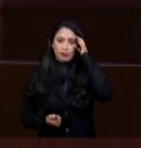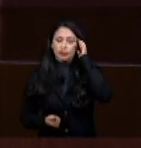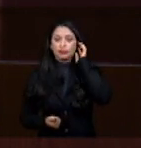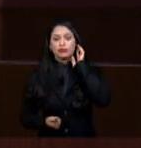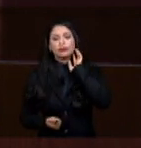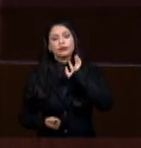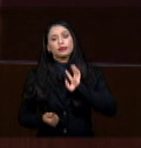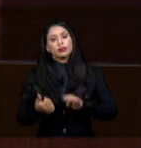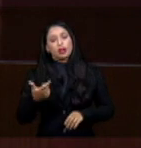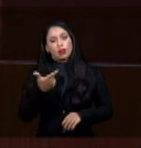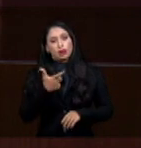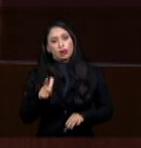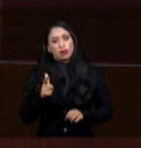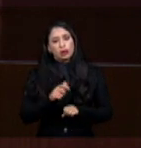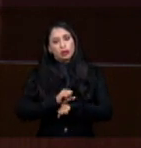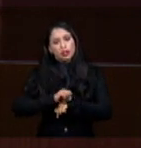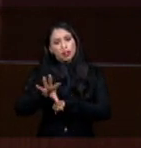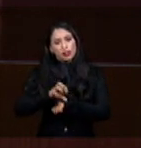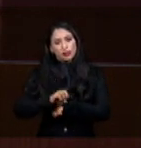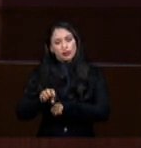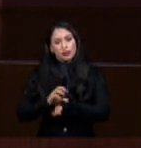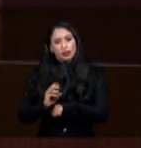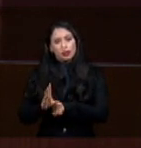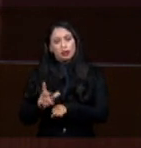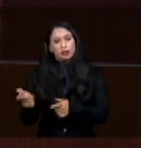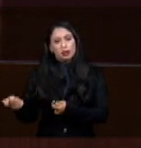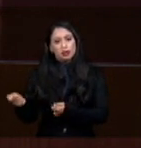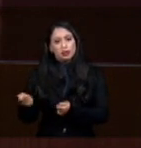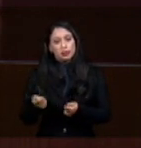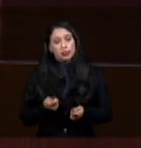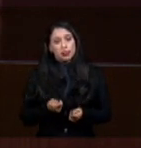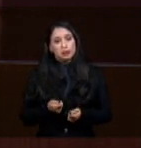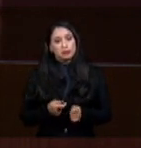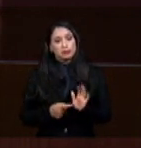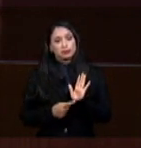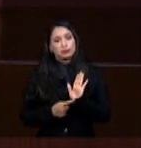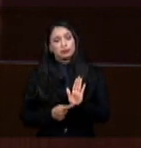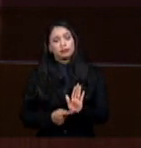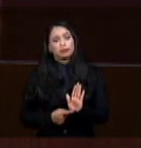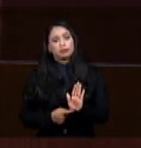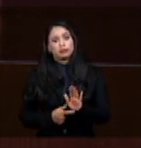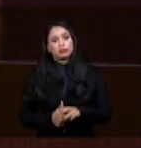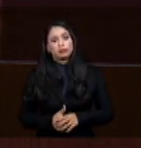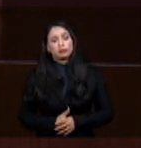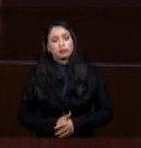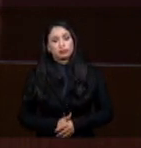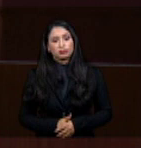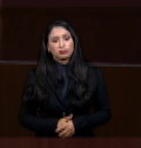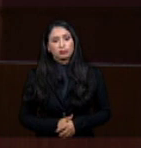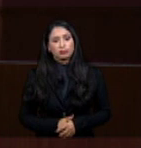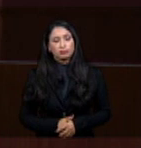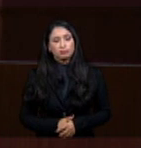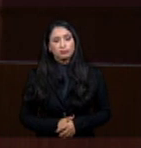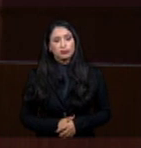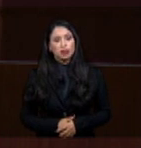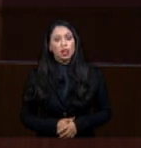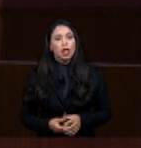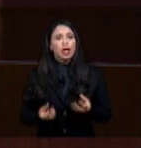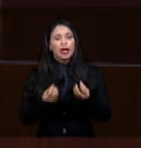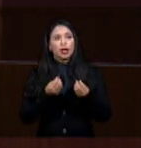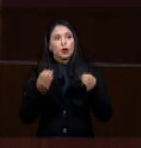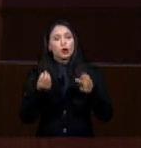outras informações que eu gostaria de trazer Então as condições habitacionais